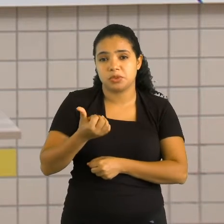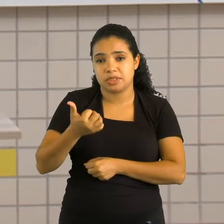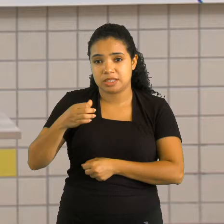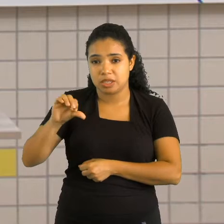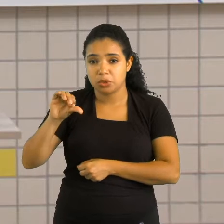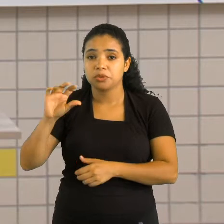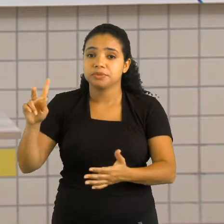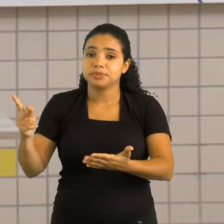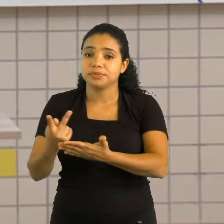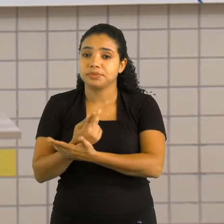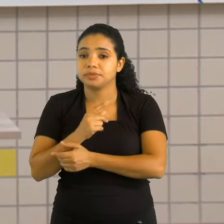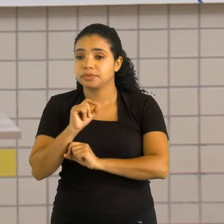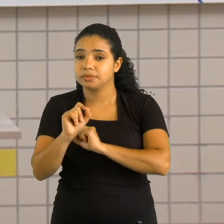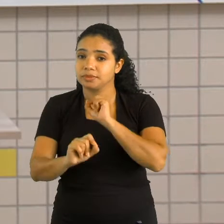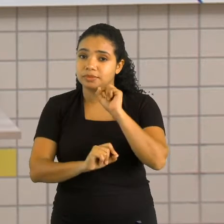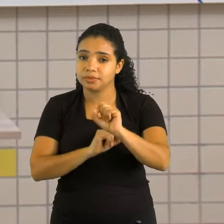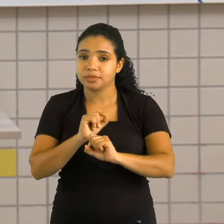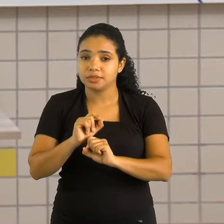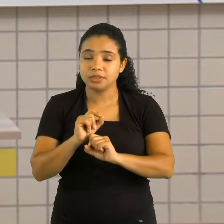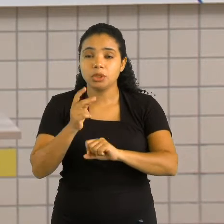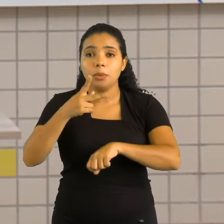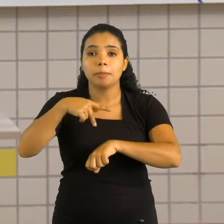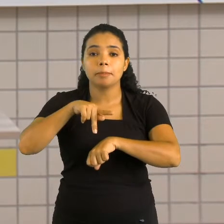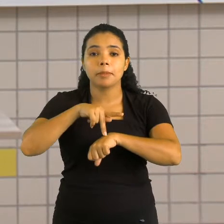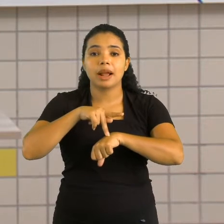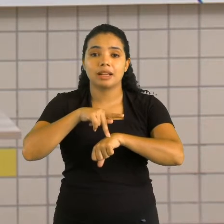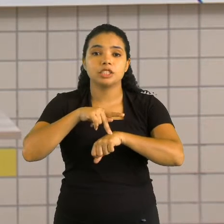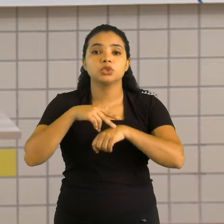aconteceu? Qual país?